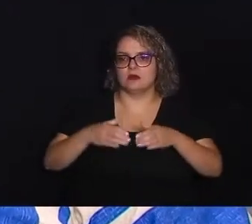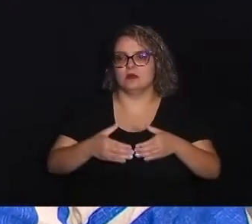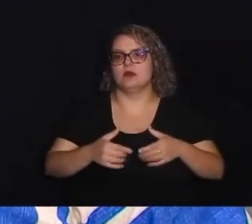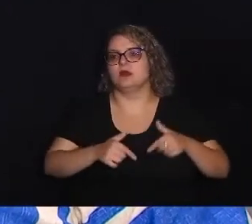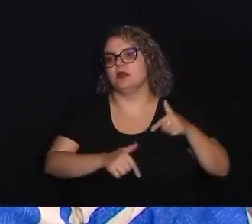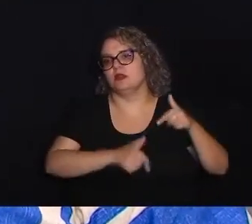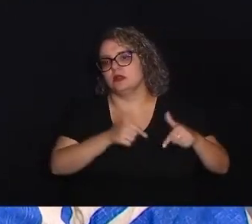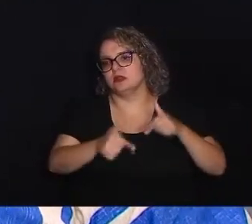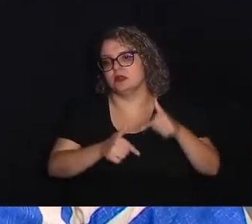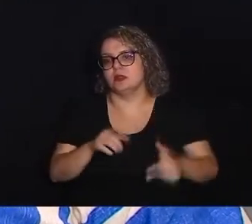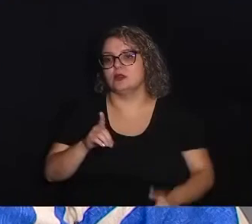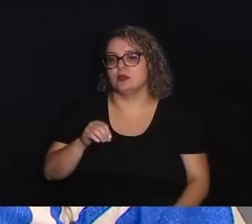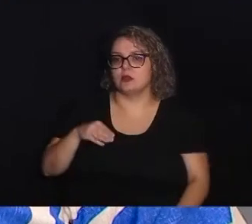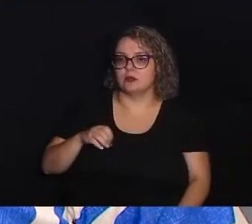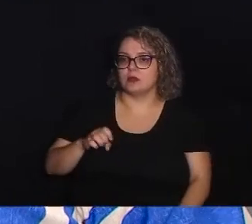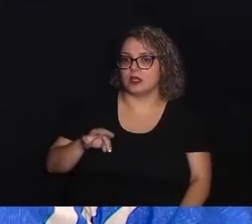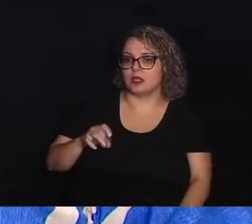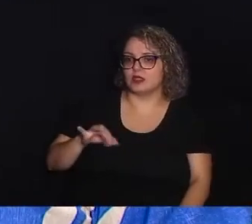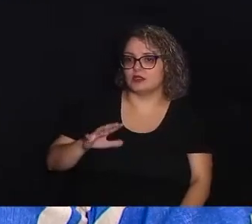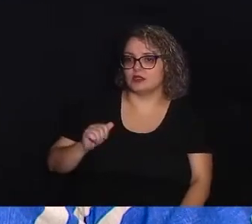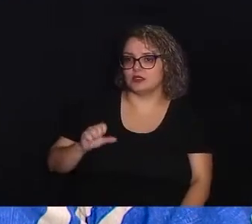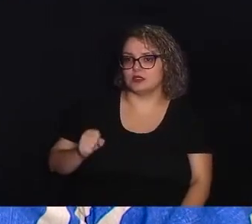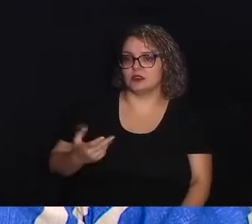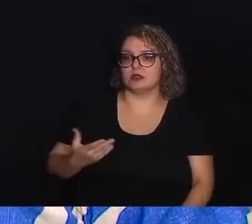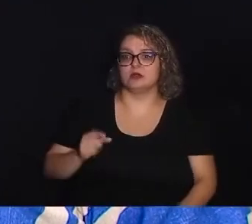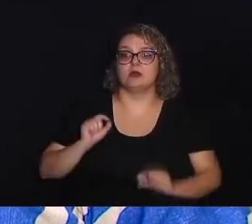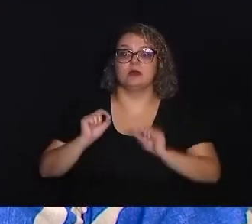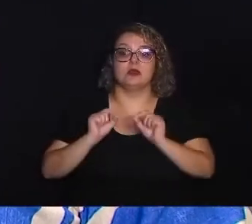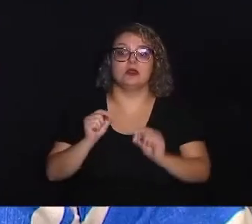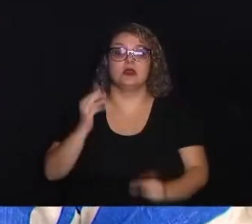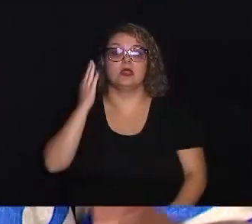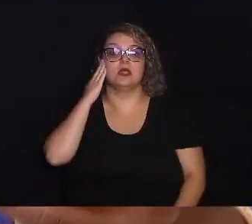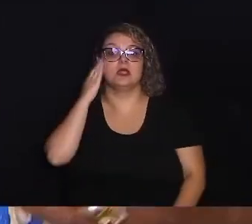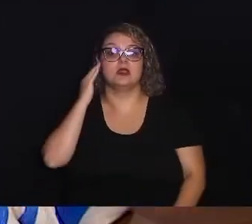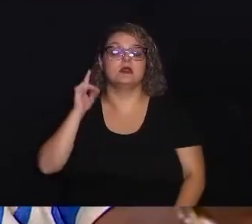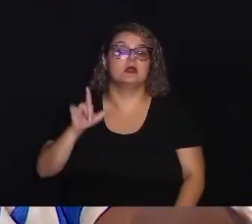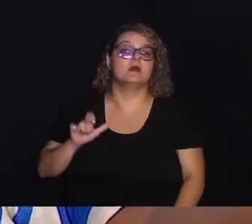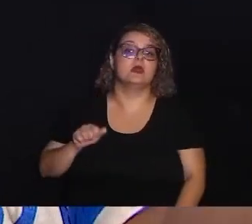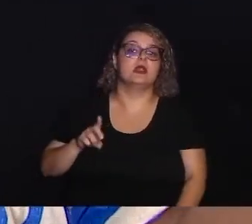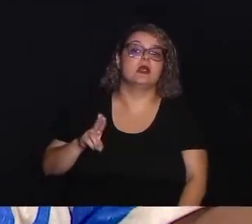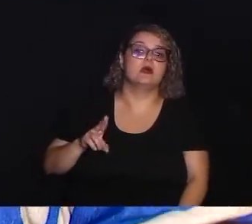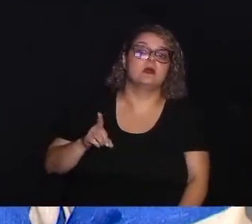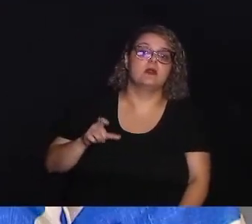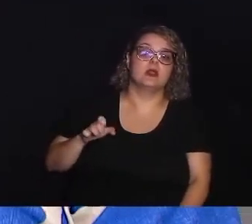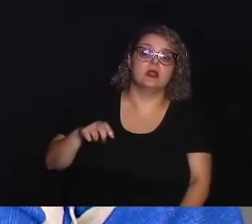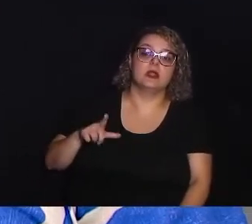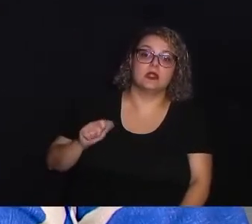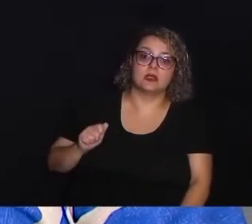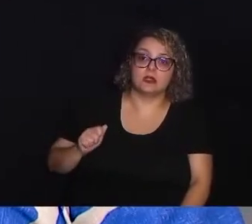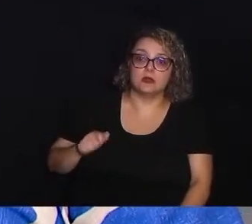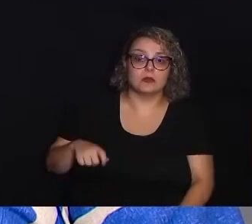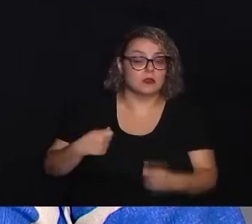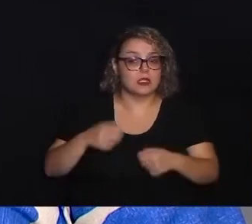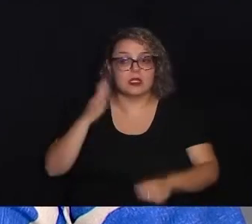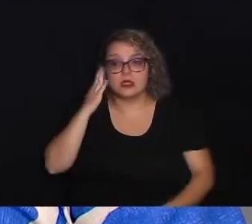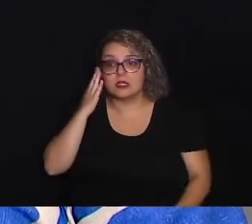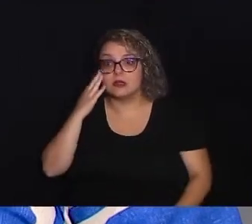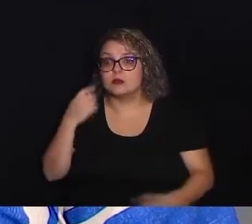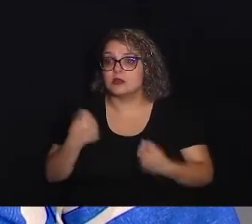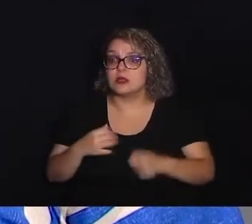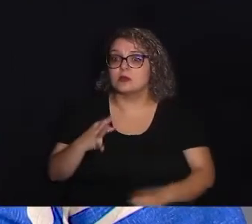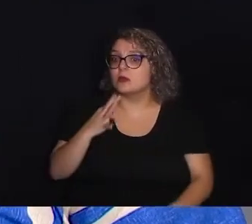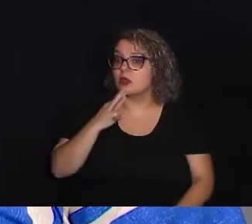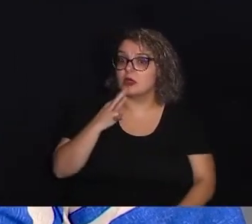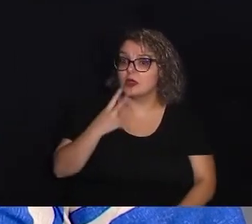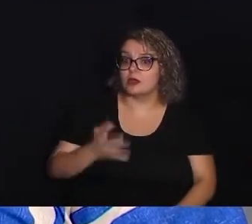lutou pela categoria das trabalhadoras domésticas então quem sabe quem foi Dona laudelina não